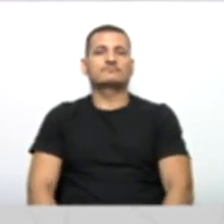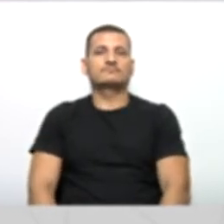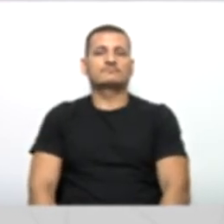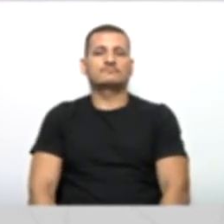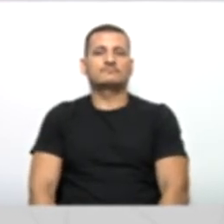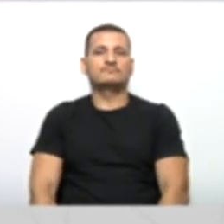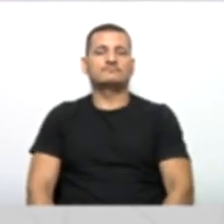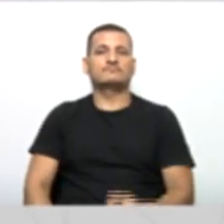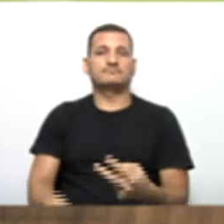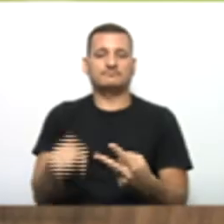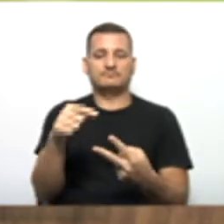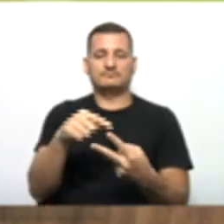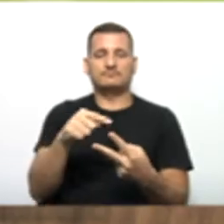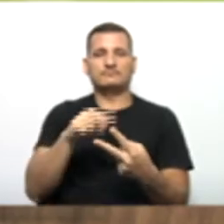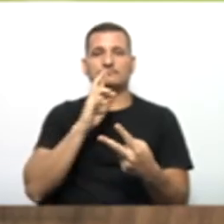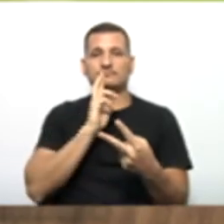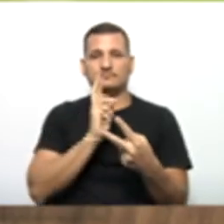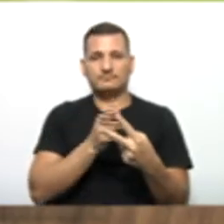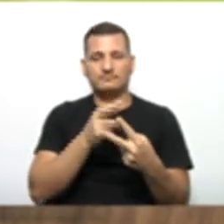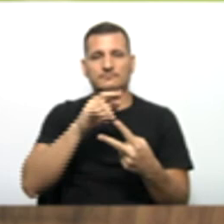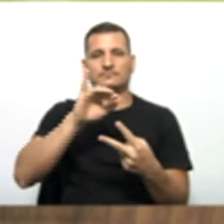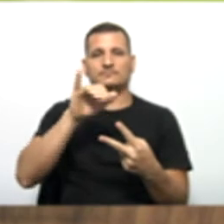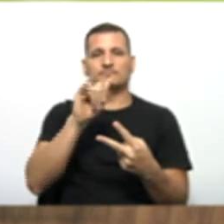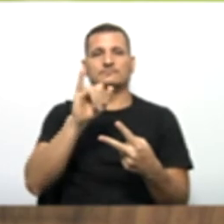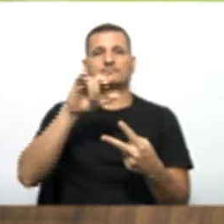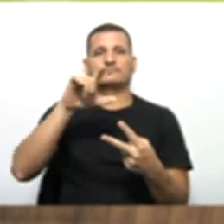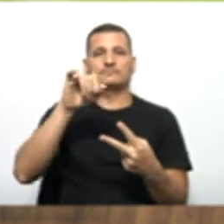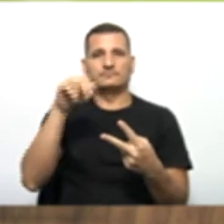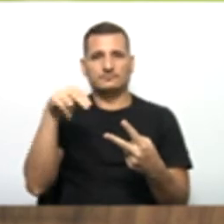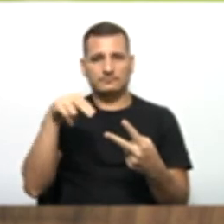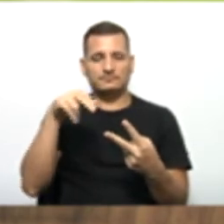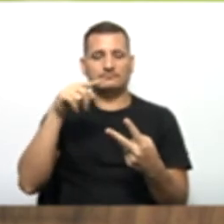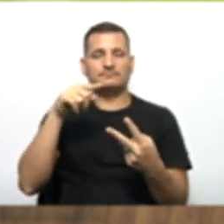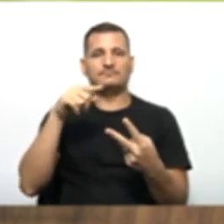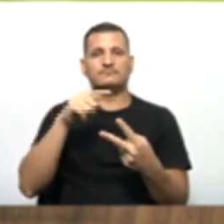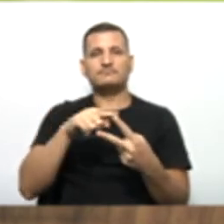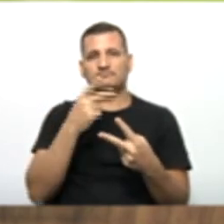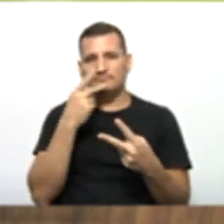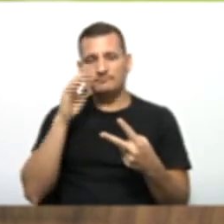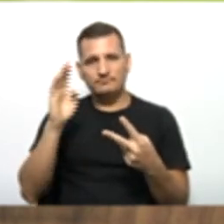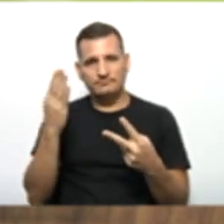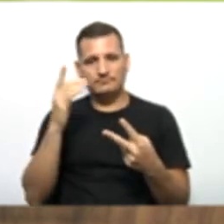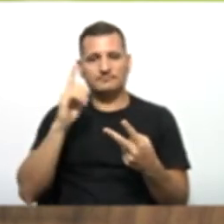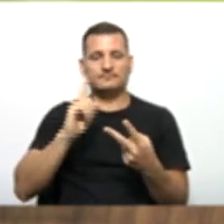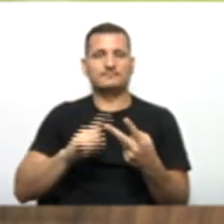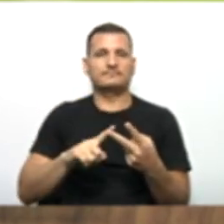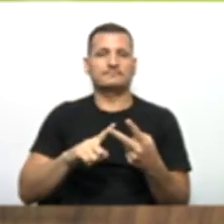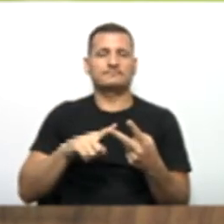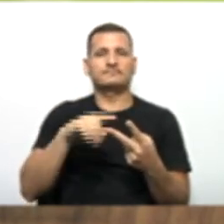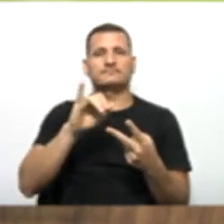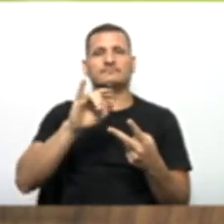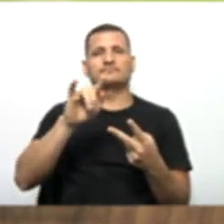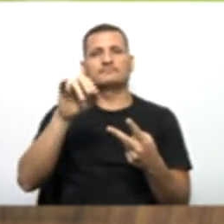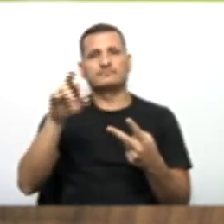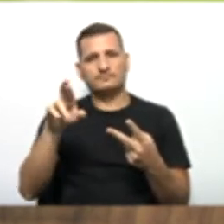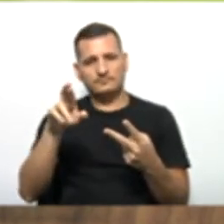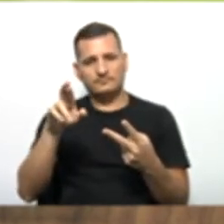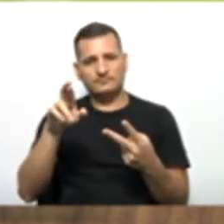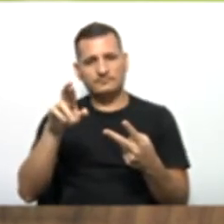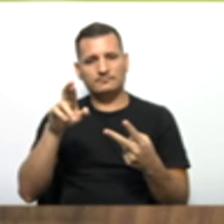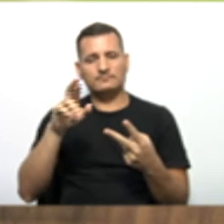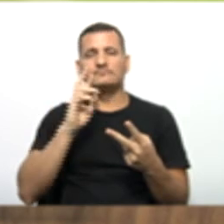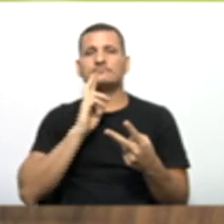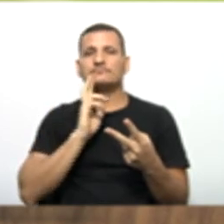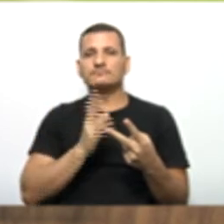uma do jailson bezerra do zona norte ele diz que é falso e uigure case de são miguel